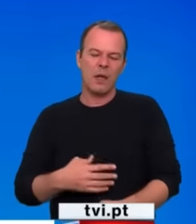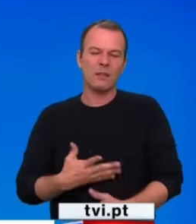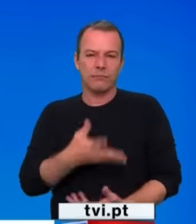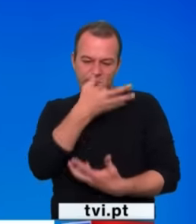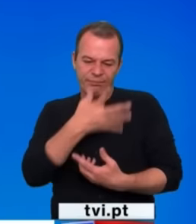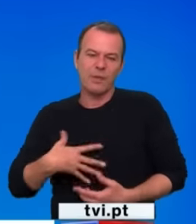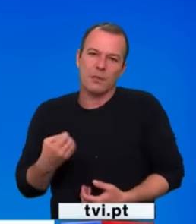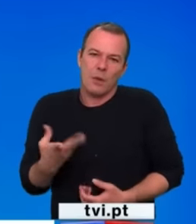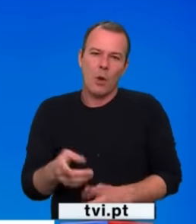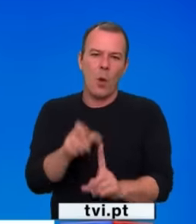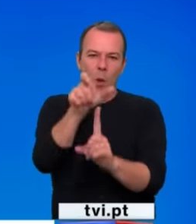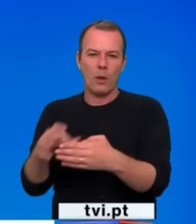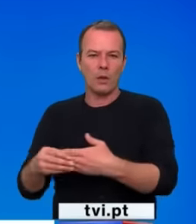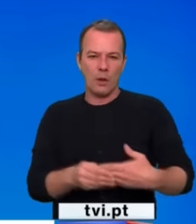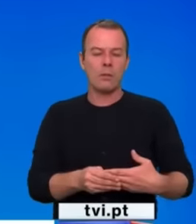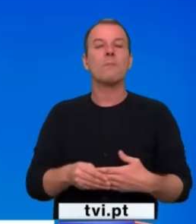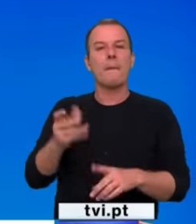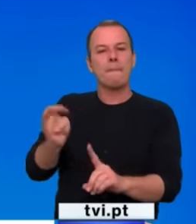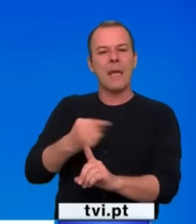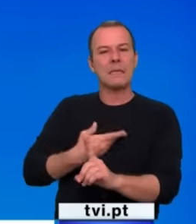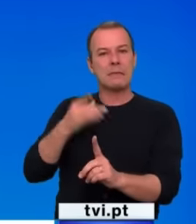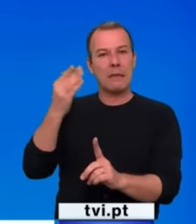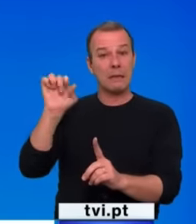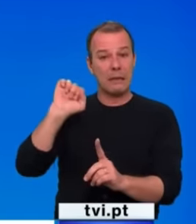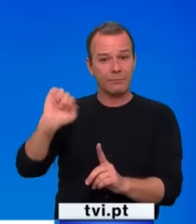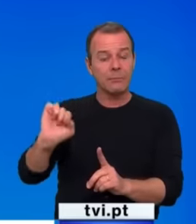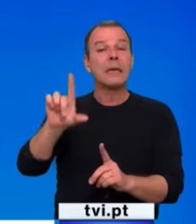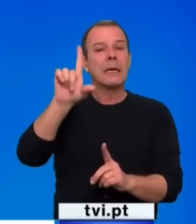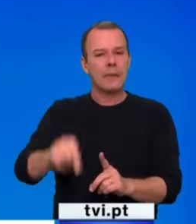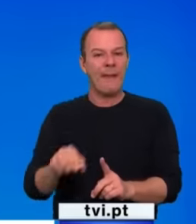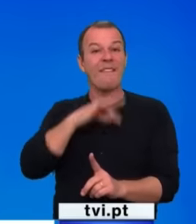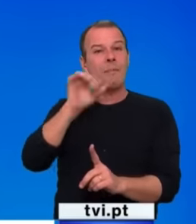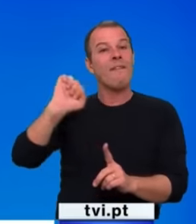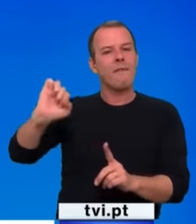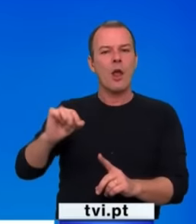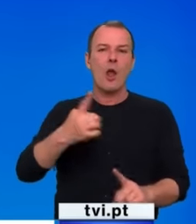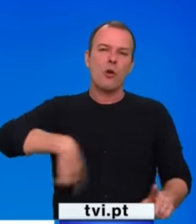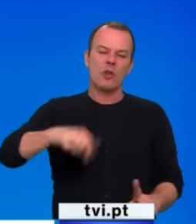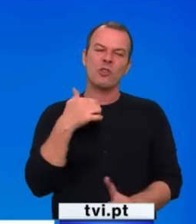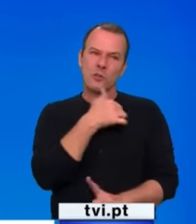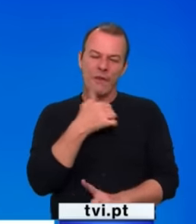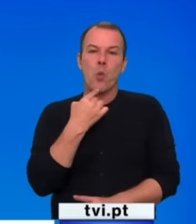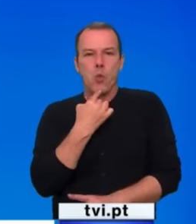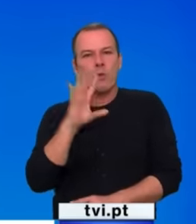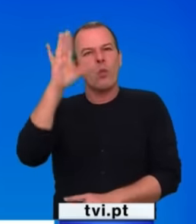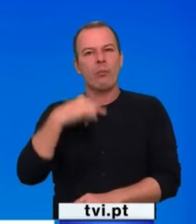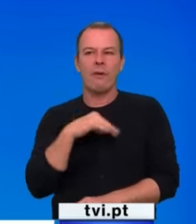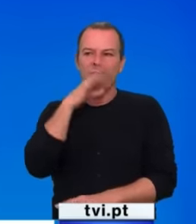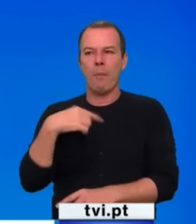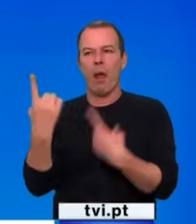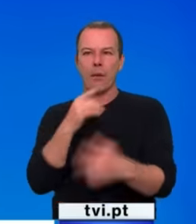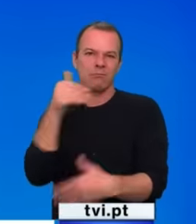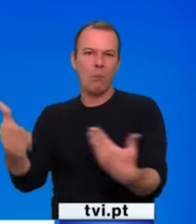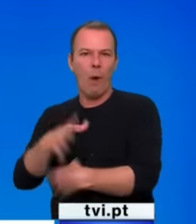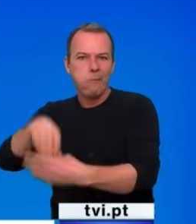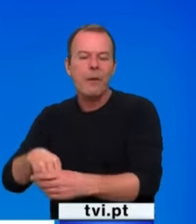sentimentos a Luís Montenegro e à sua família. Todos nós sofremos seriamente quando perdemos um dos nossos e eu queria lhe dar esta palavra, ainda para